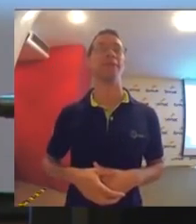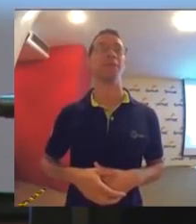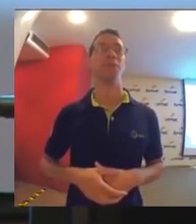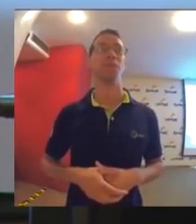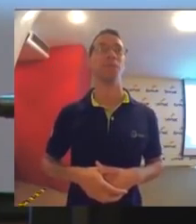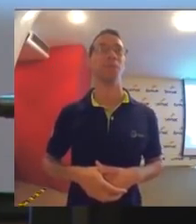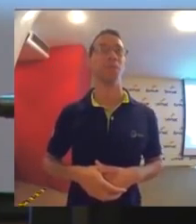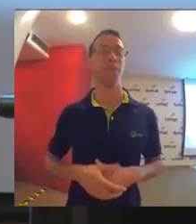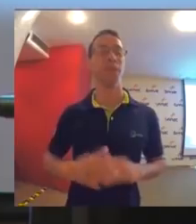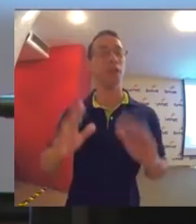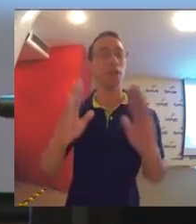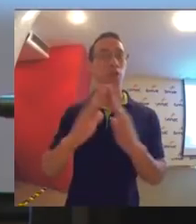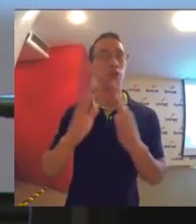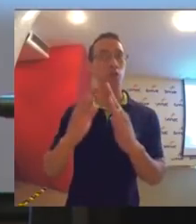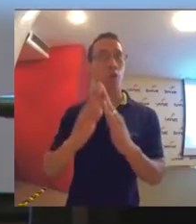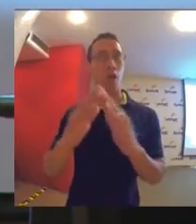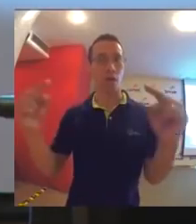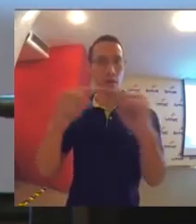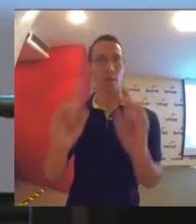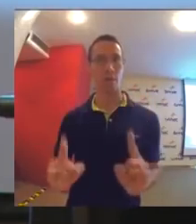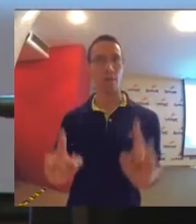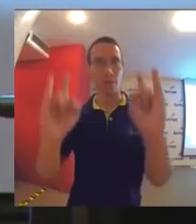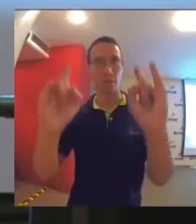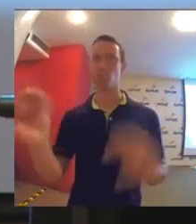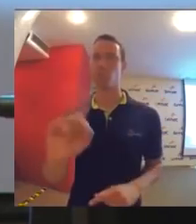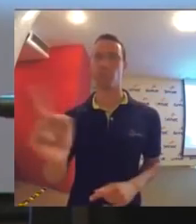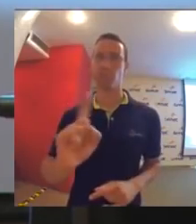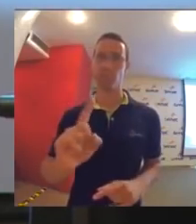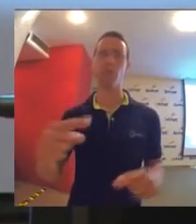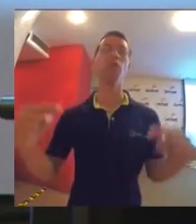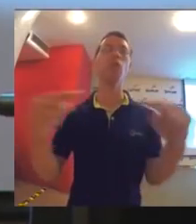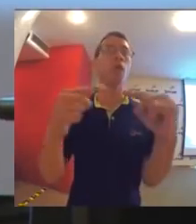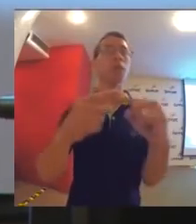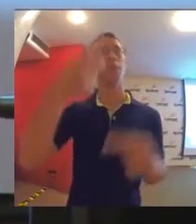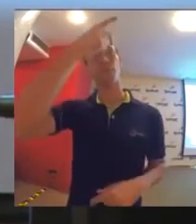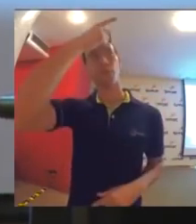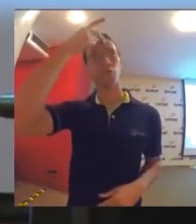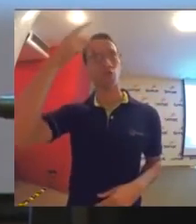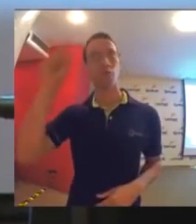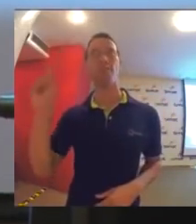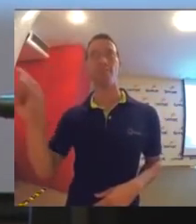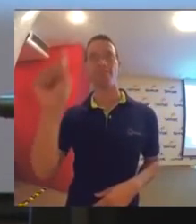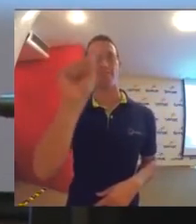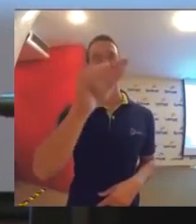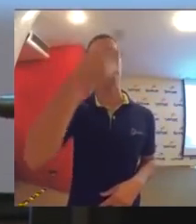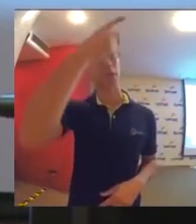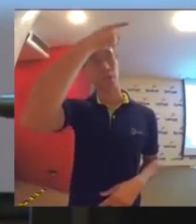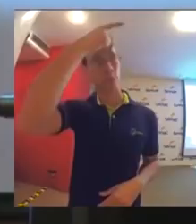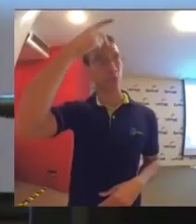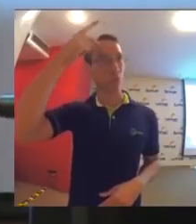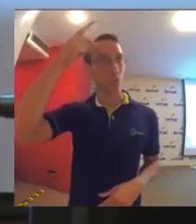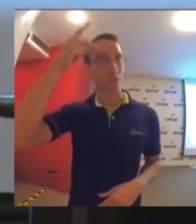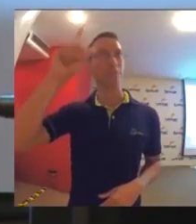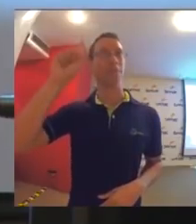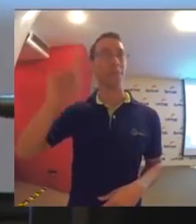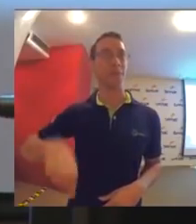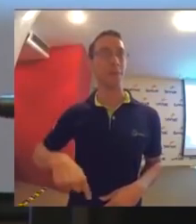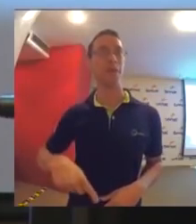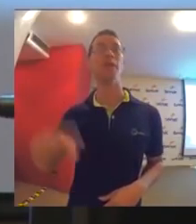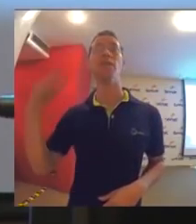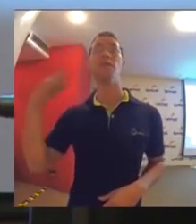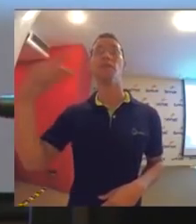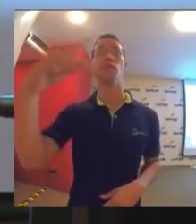Escolas não são edifícios, são pessoas. As pessoas são os